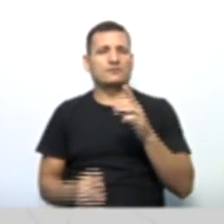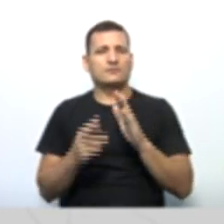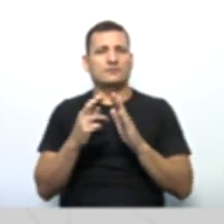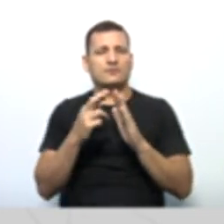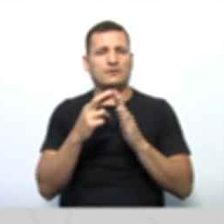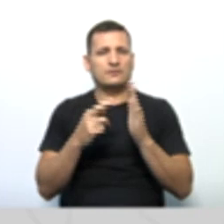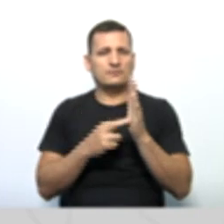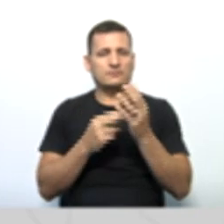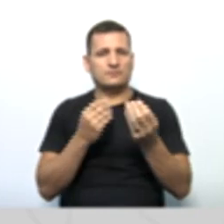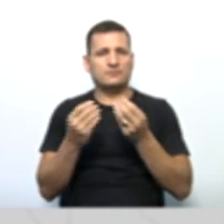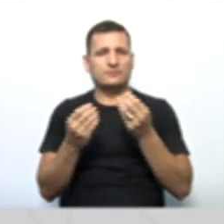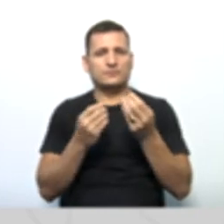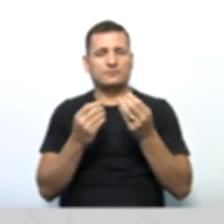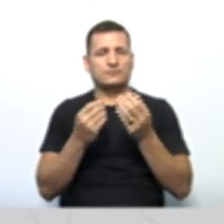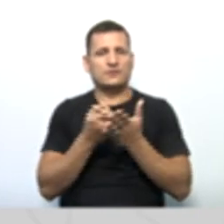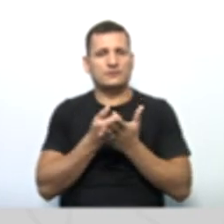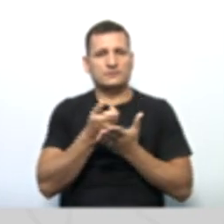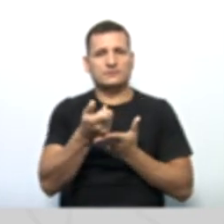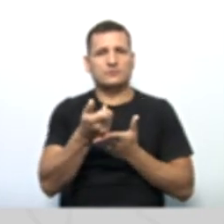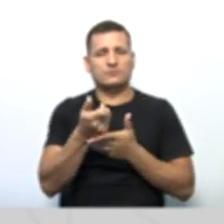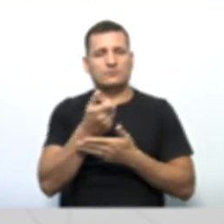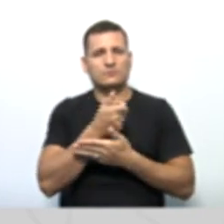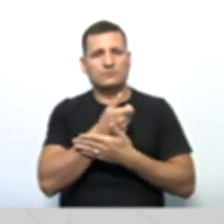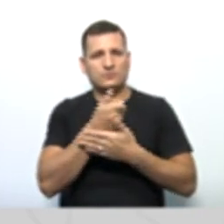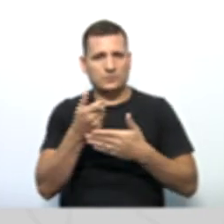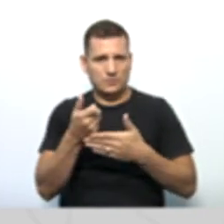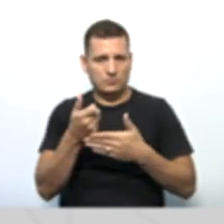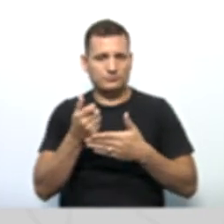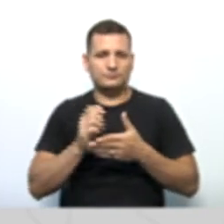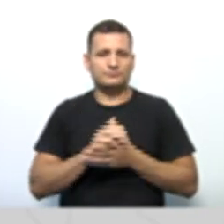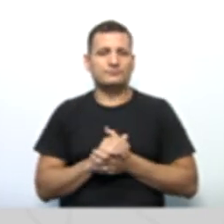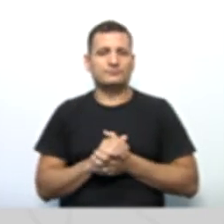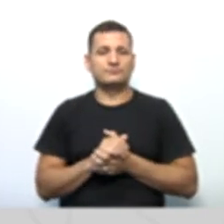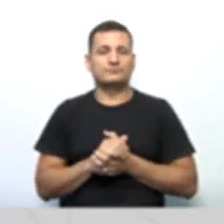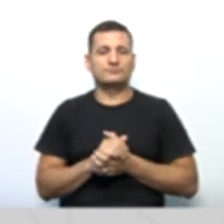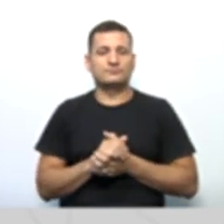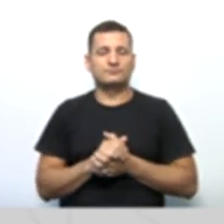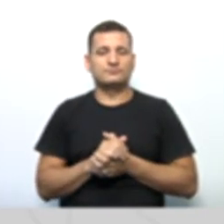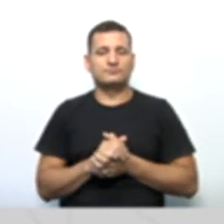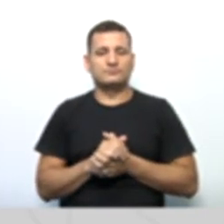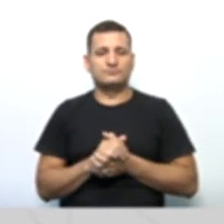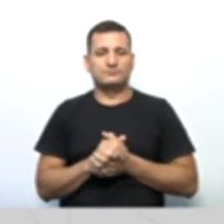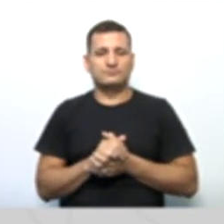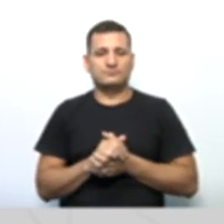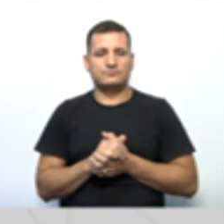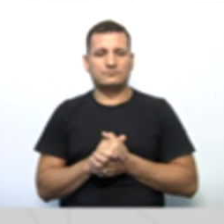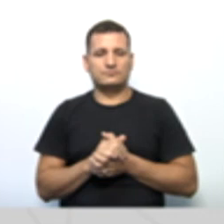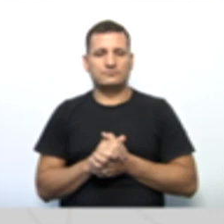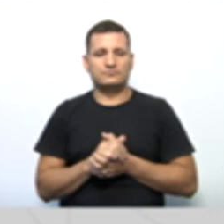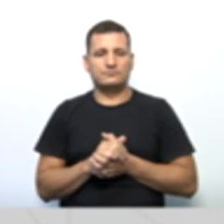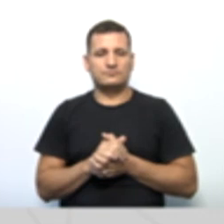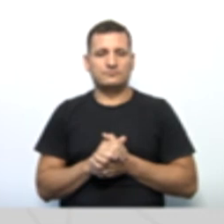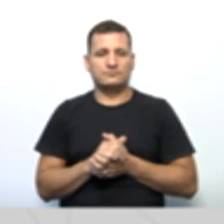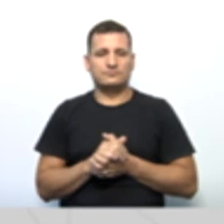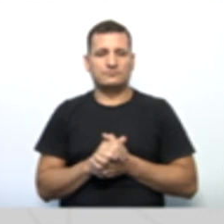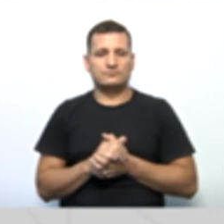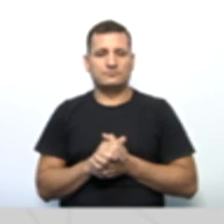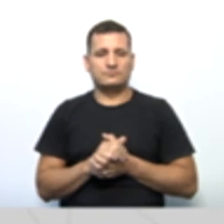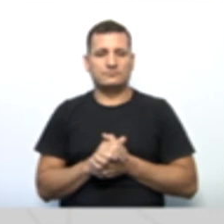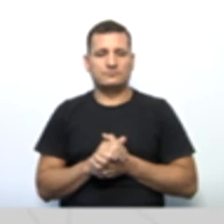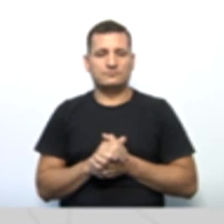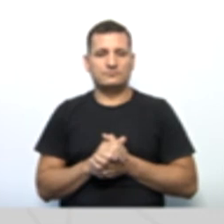vontade que deve conduzir a ação moral para o bem. Então, seguindo, vamos para a próxima. Próxima sentença. Eu só tenho um